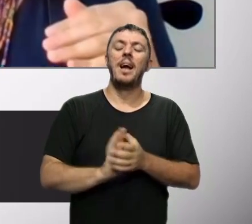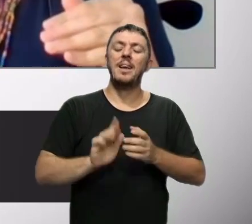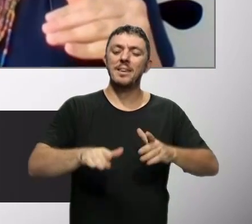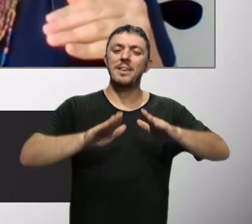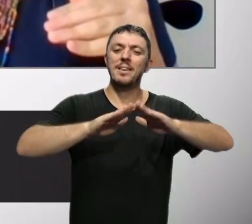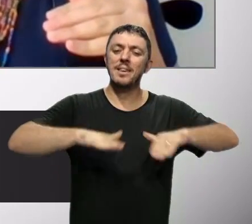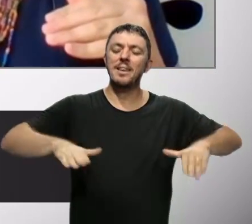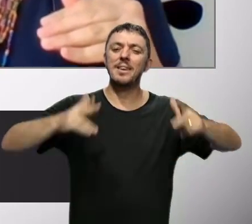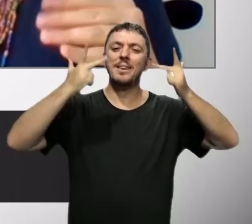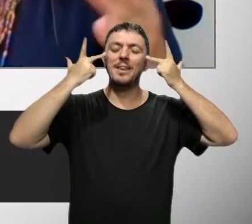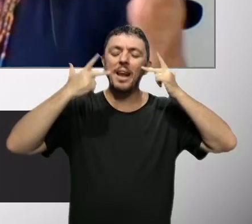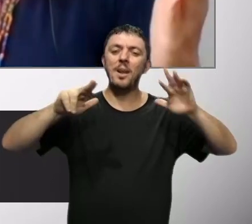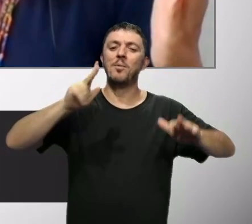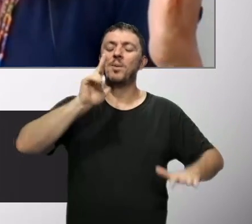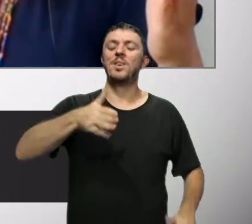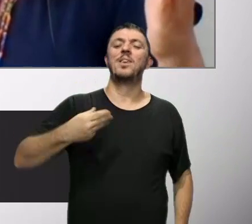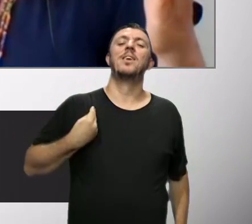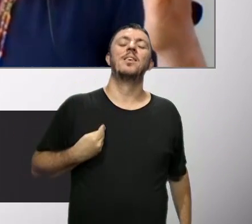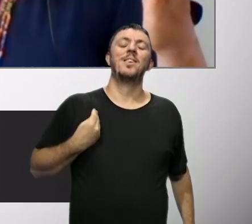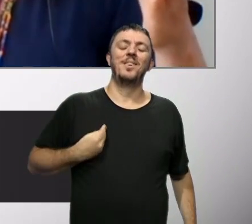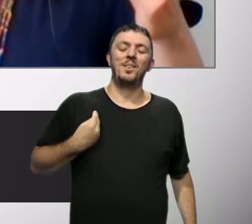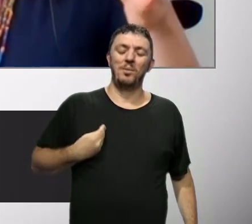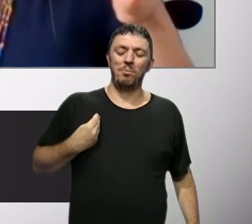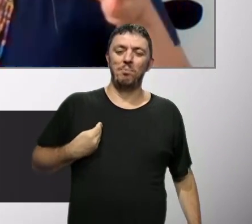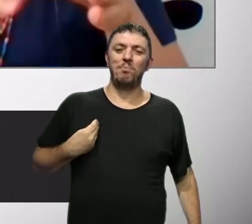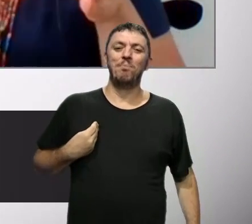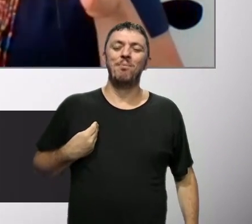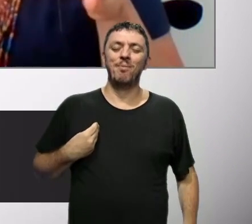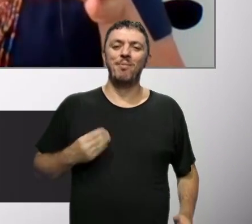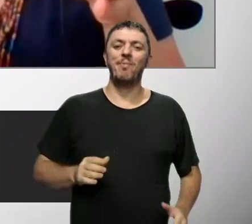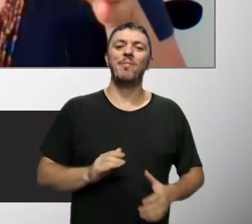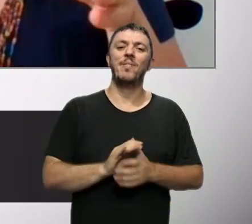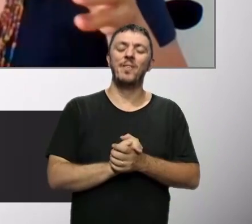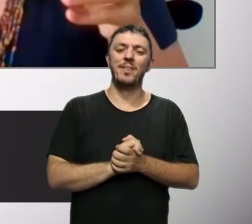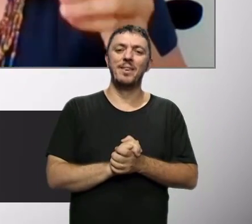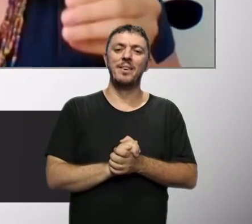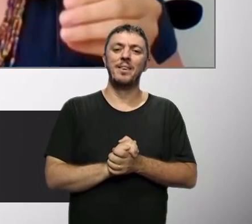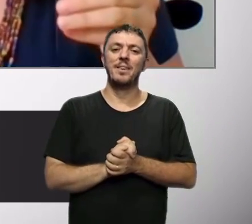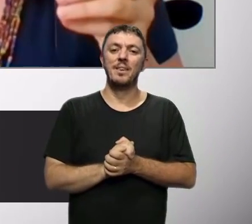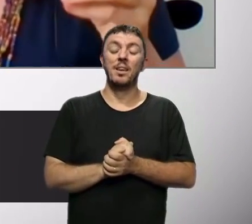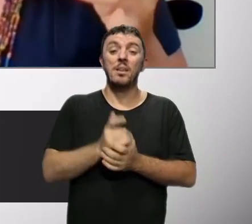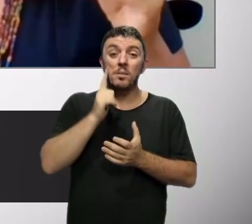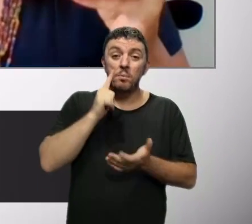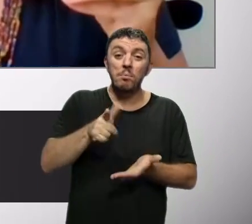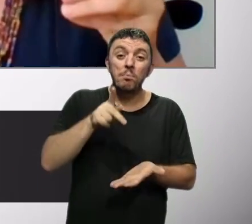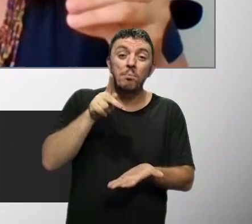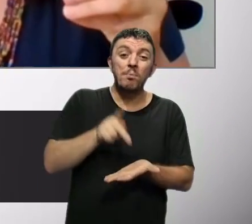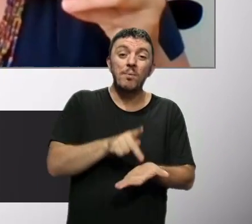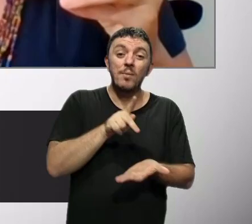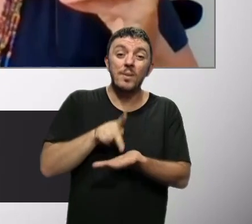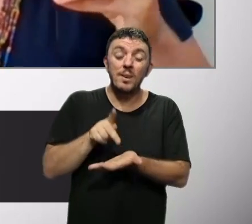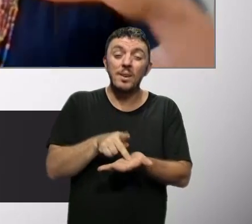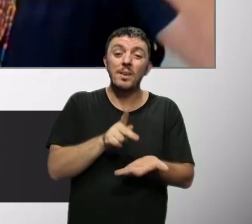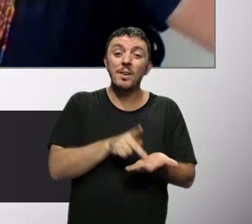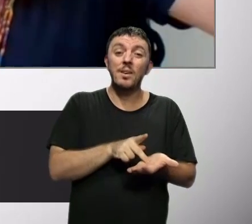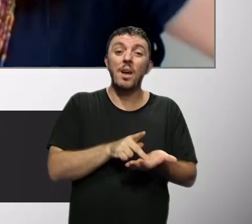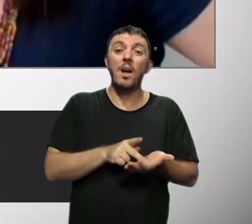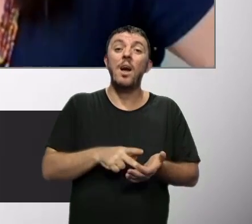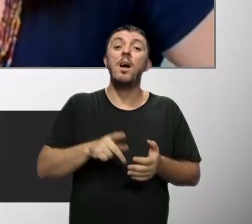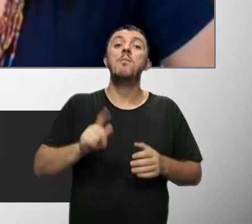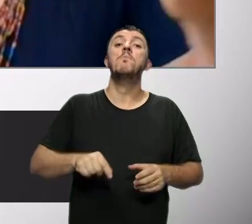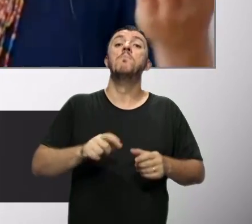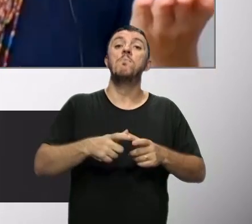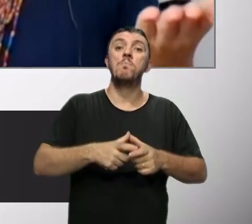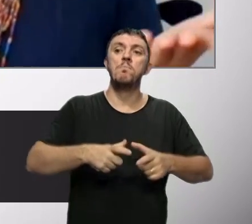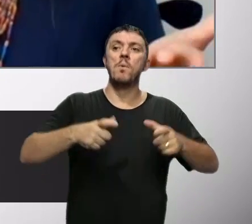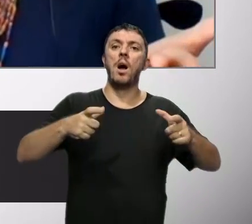já existia. Então, na verdade, foi ainda um impulso maior para eu voltar e